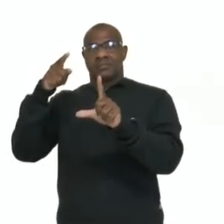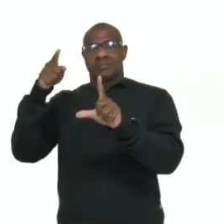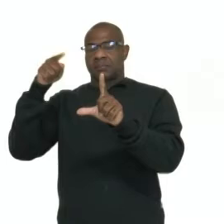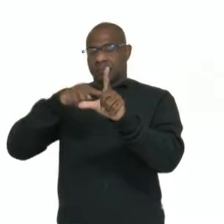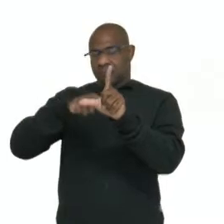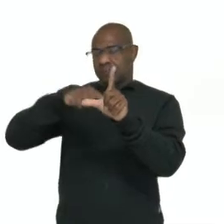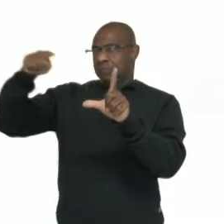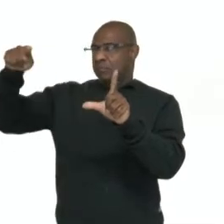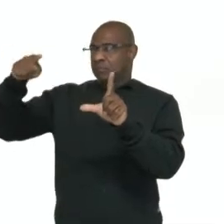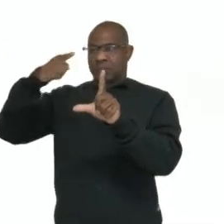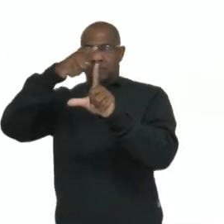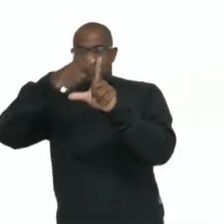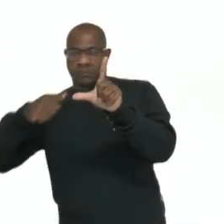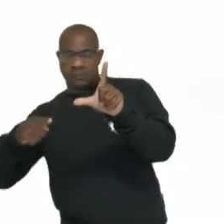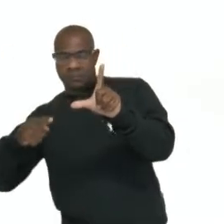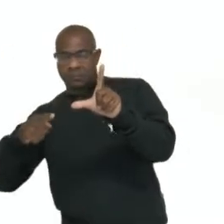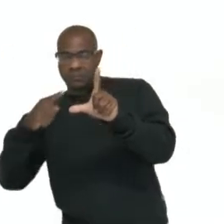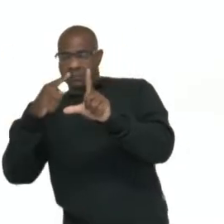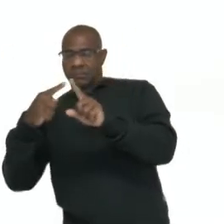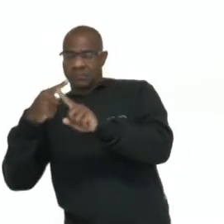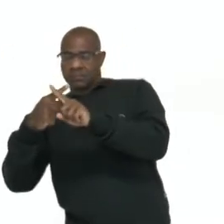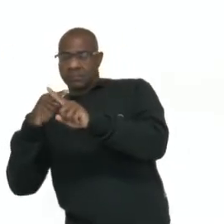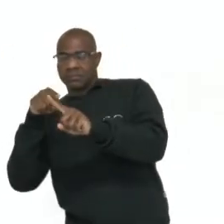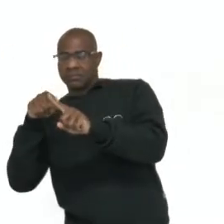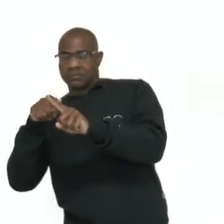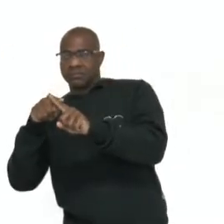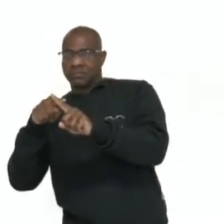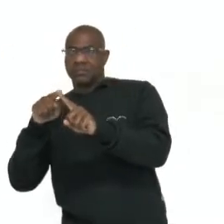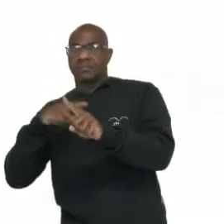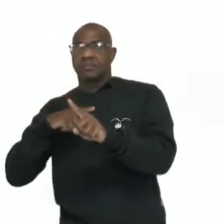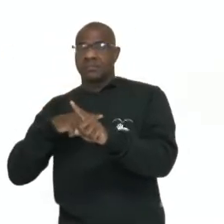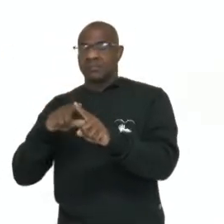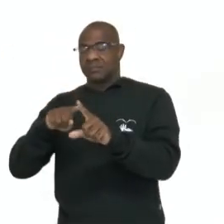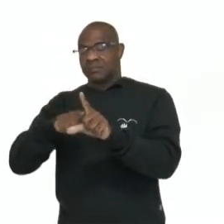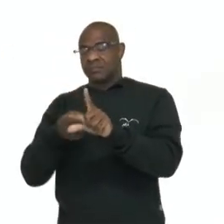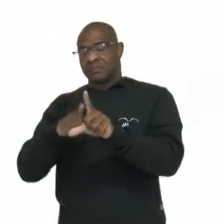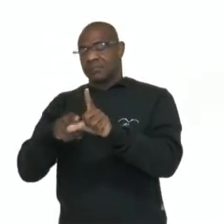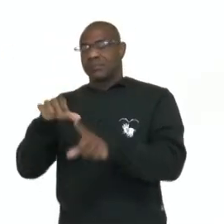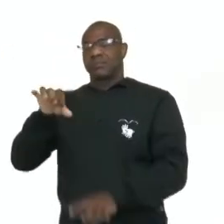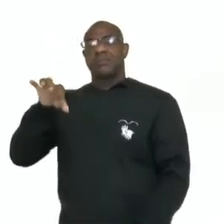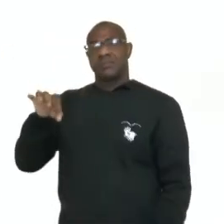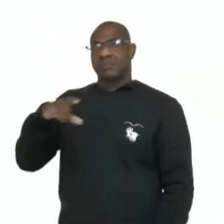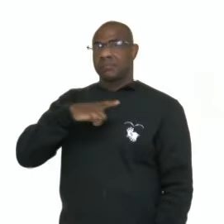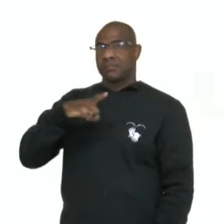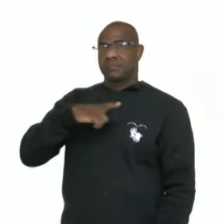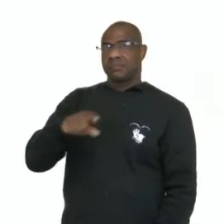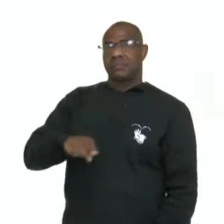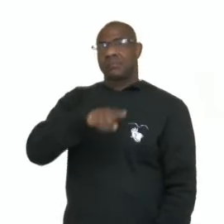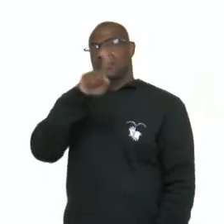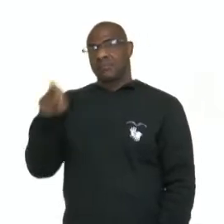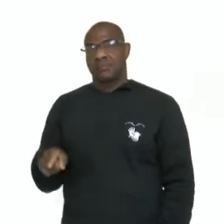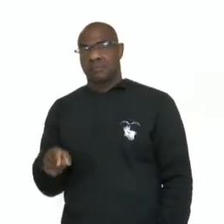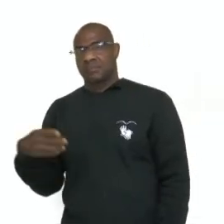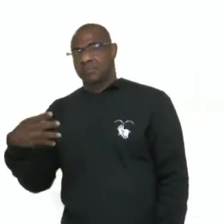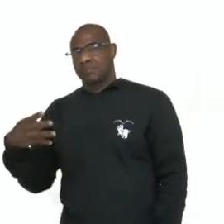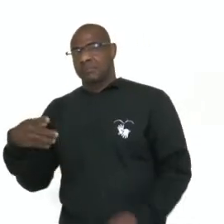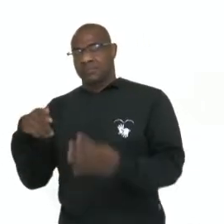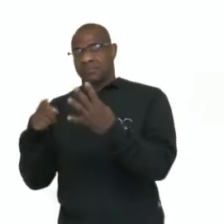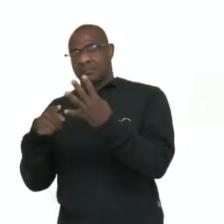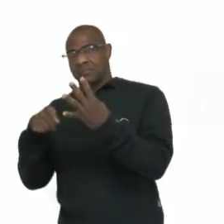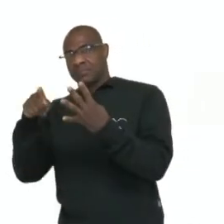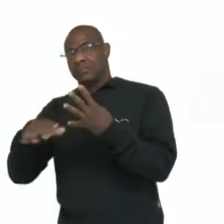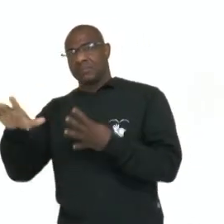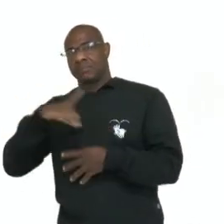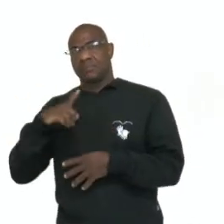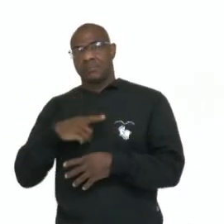elas são oblíquas, ou seja, ela tem um ângulo diferente de 90 graus entre elas. E quando elas têm